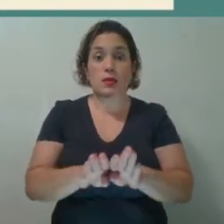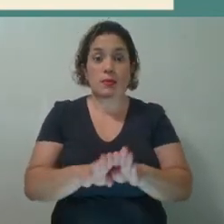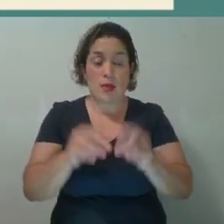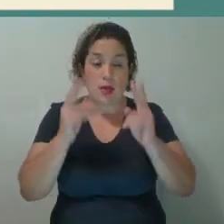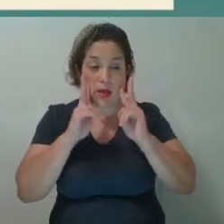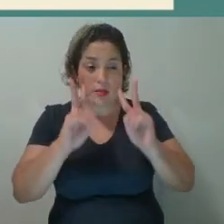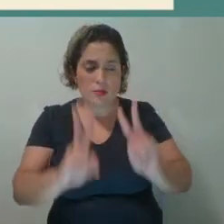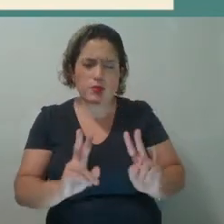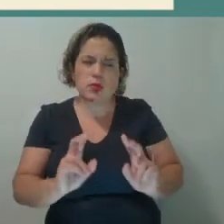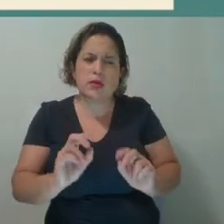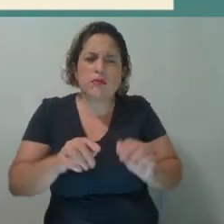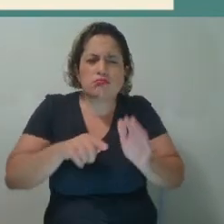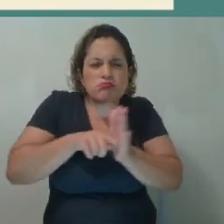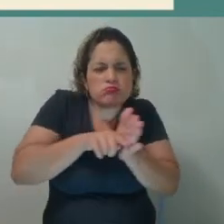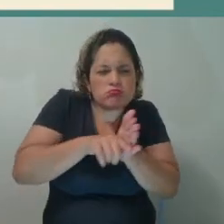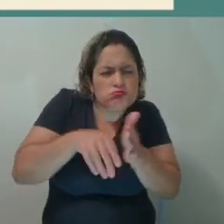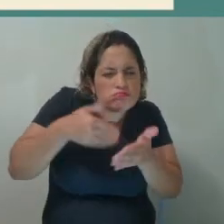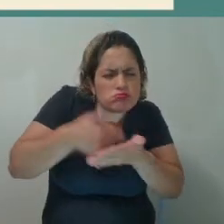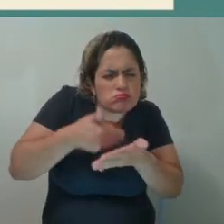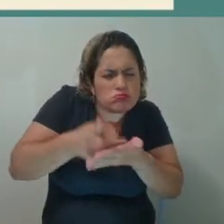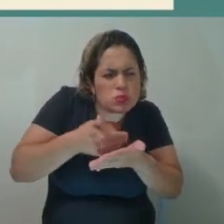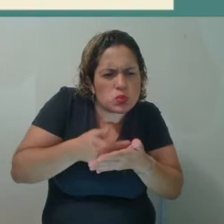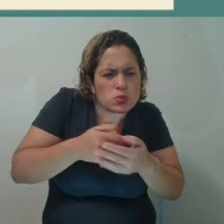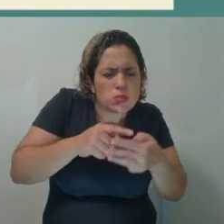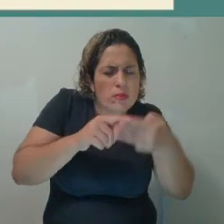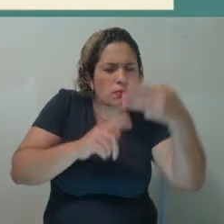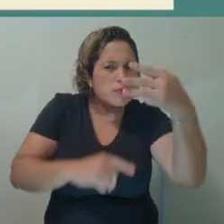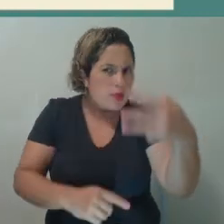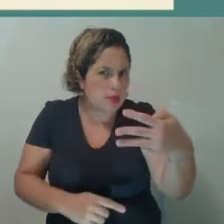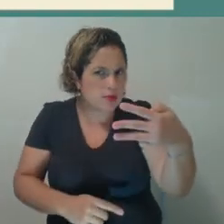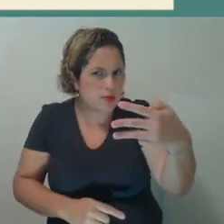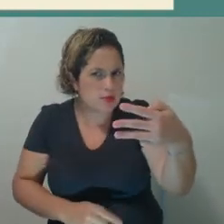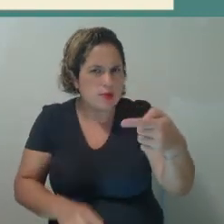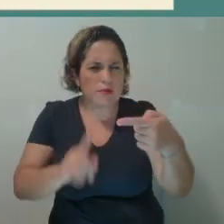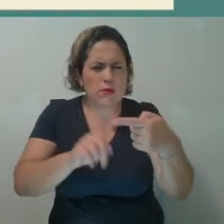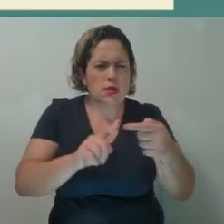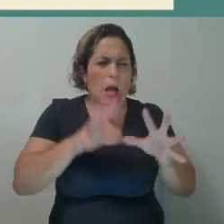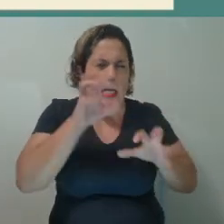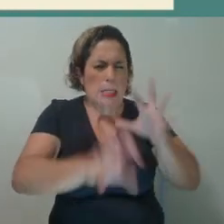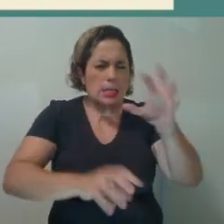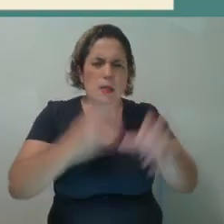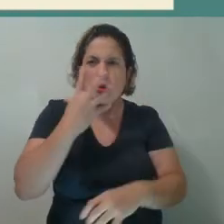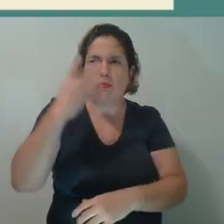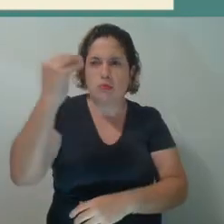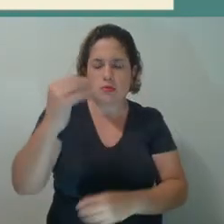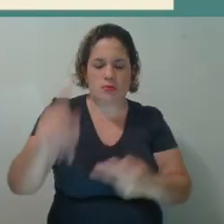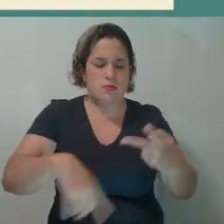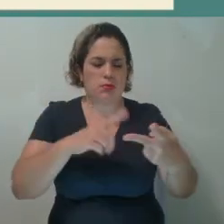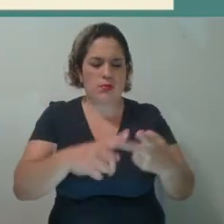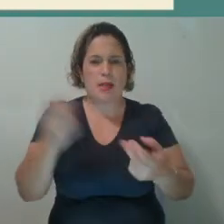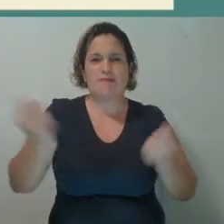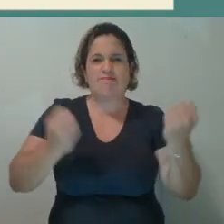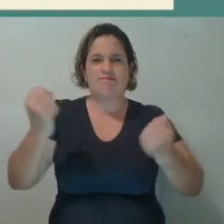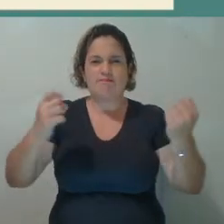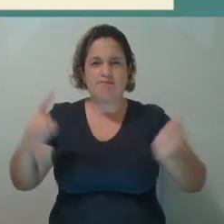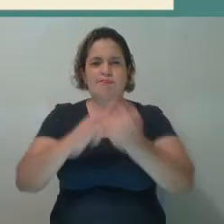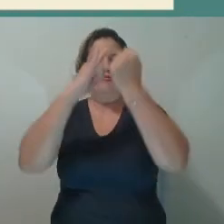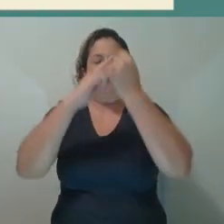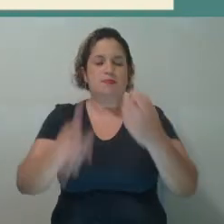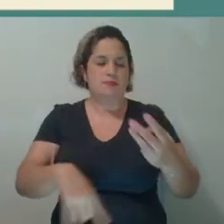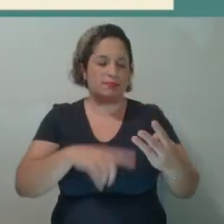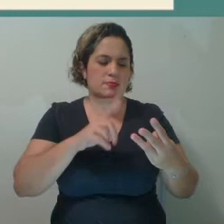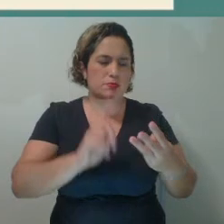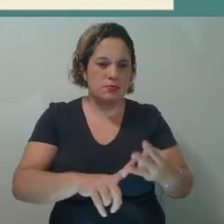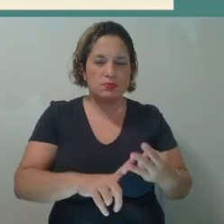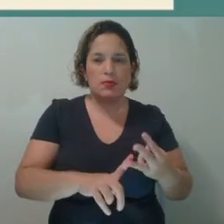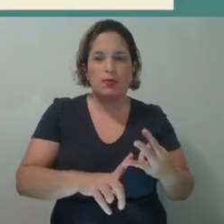em consideração, na investigação, 3 situações: a predação por coiotes, acidentes automotivos e